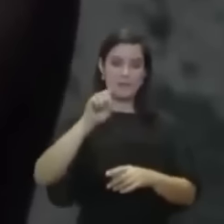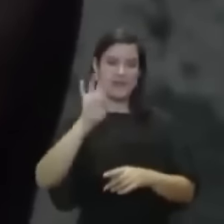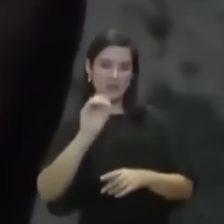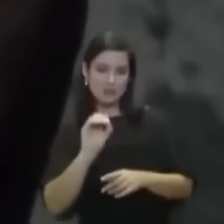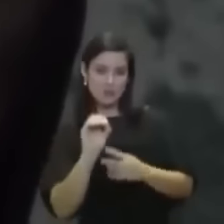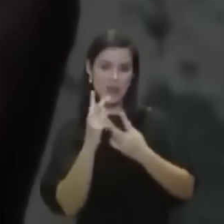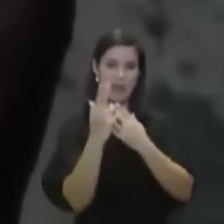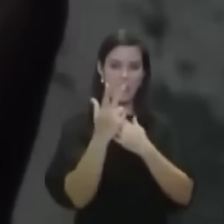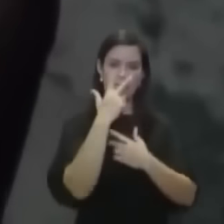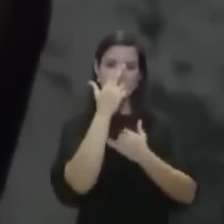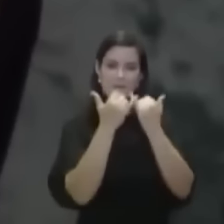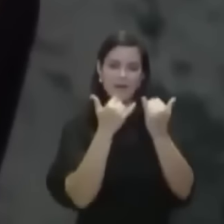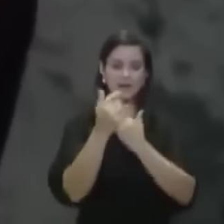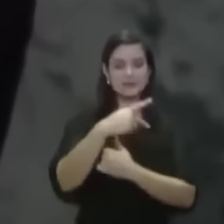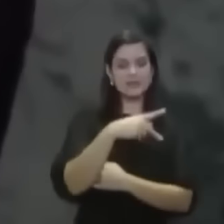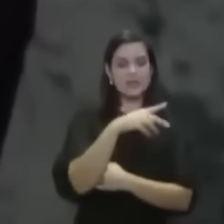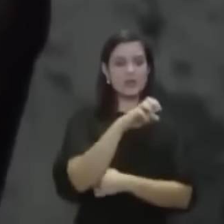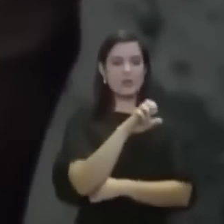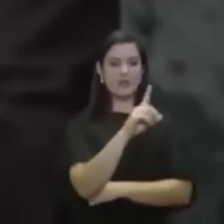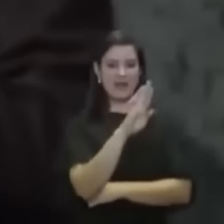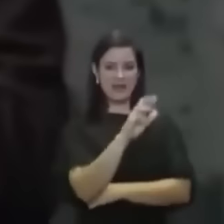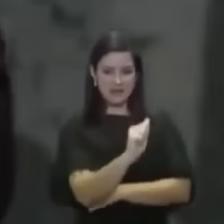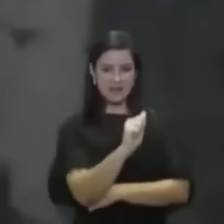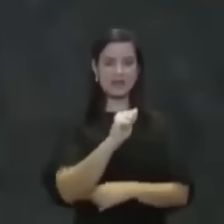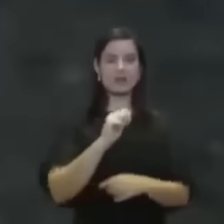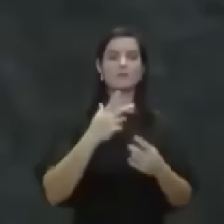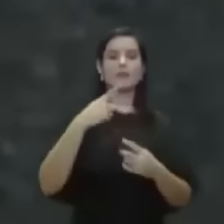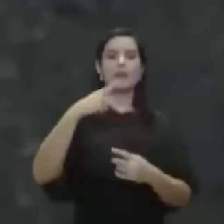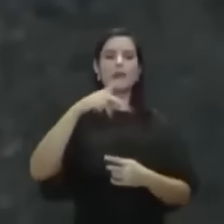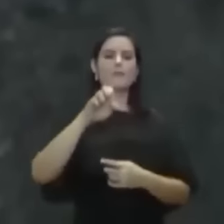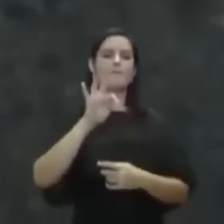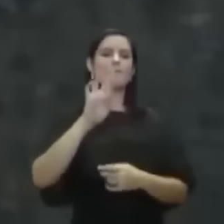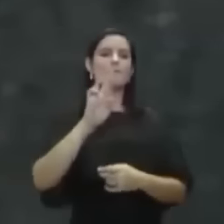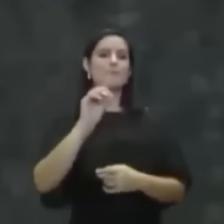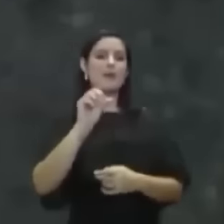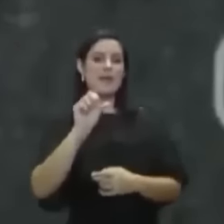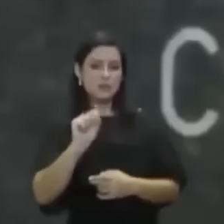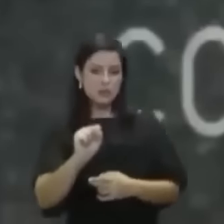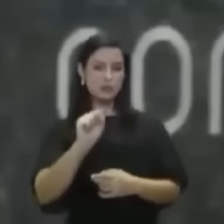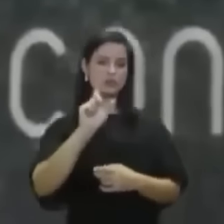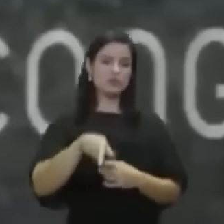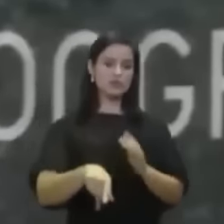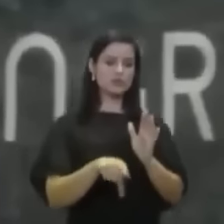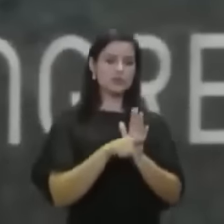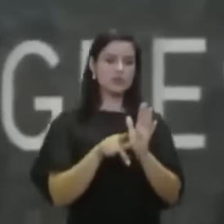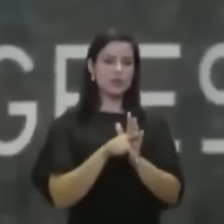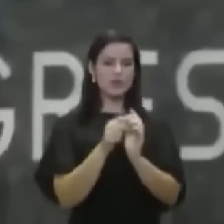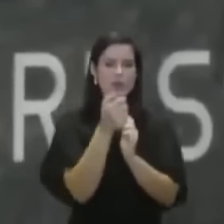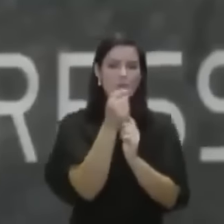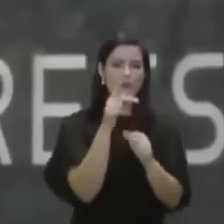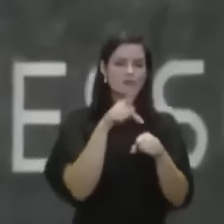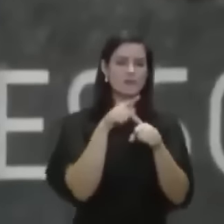Petros literalmente é fragmento de pedra. Petra, pedra é Petra, e Petra é rocha